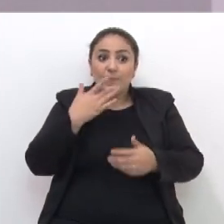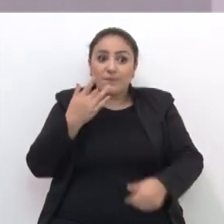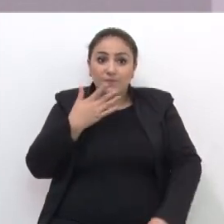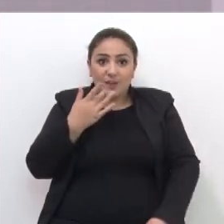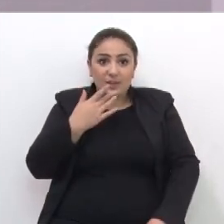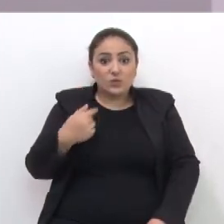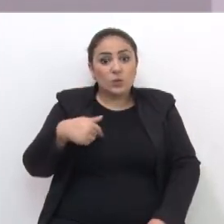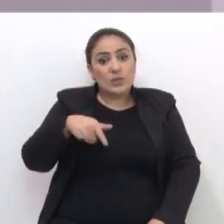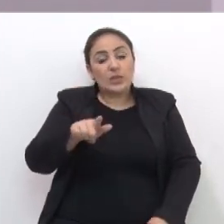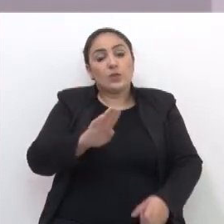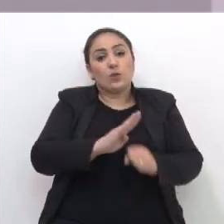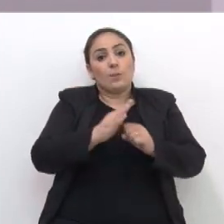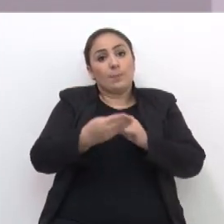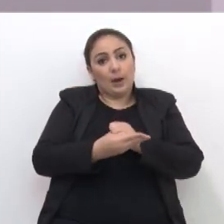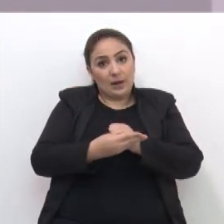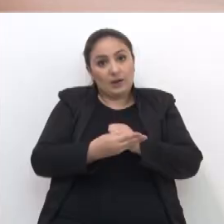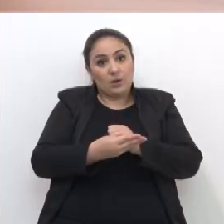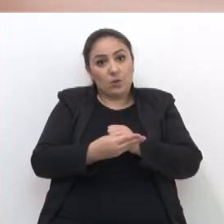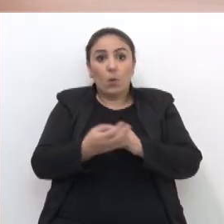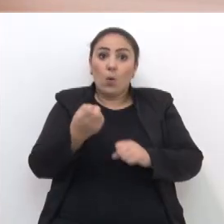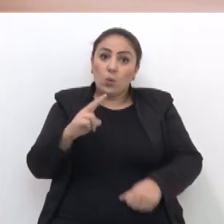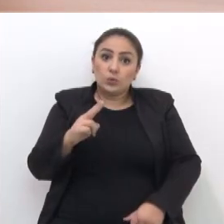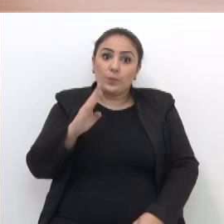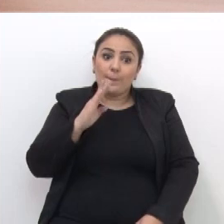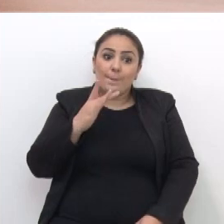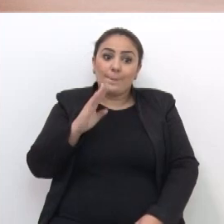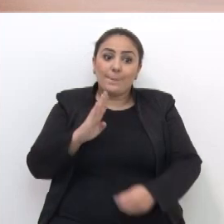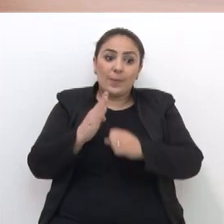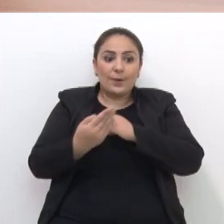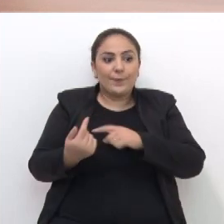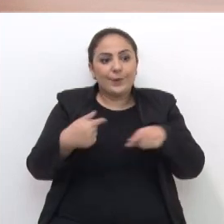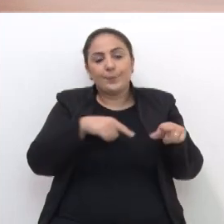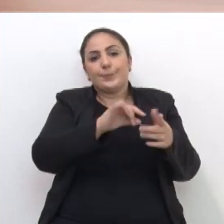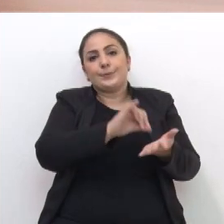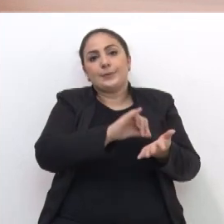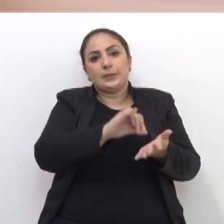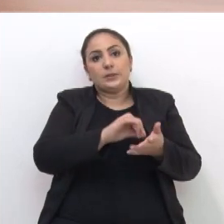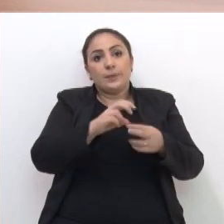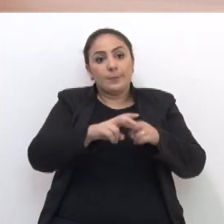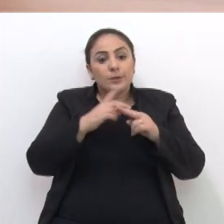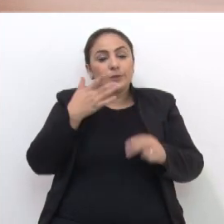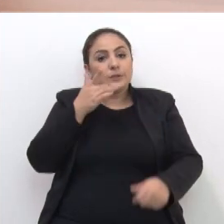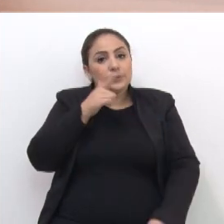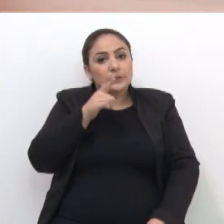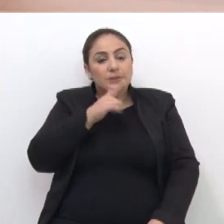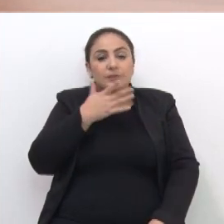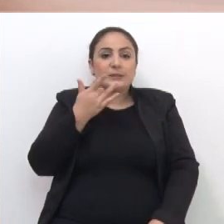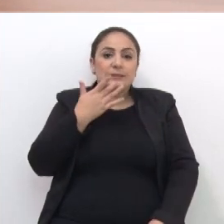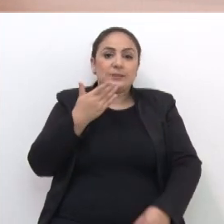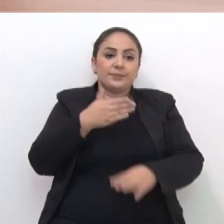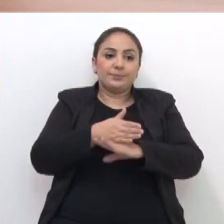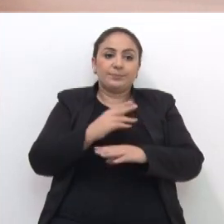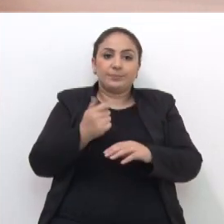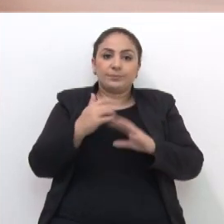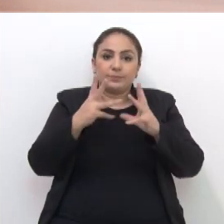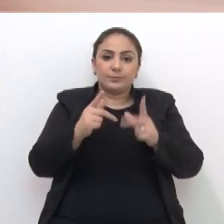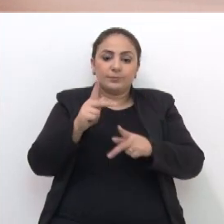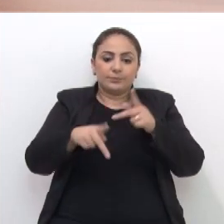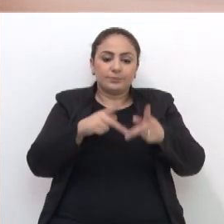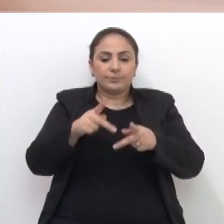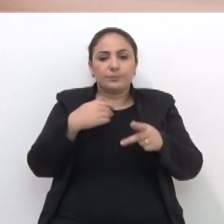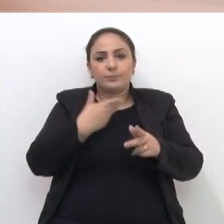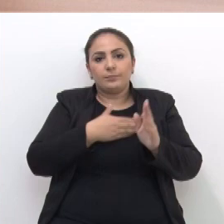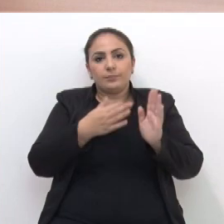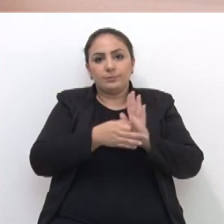eleições, centralizadas nos bairros distantes do centro. Agora nós vamos para o intervalo e retornamos com as ações do vereador Patrick